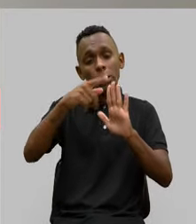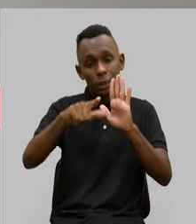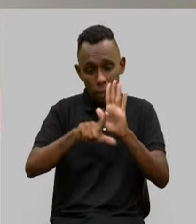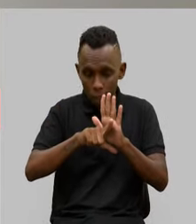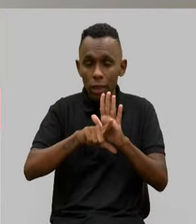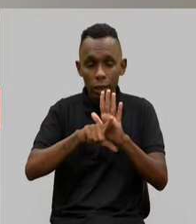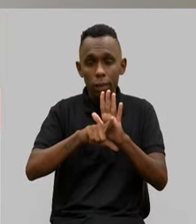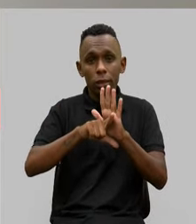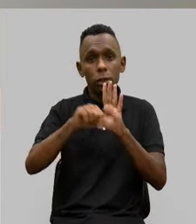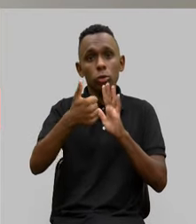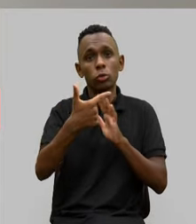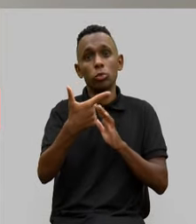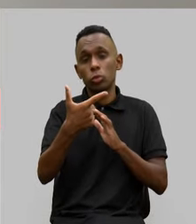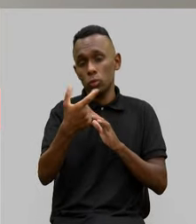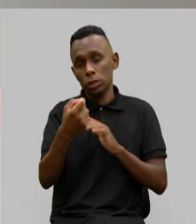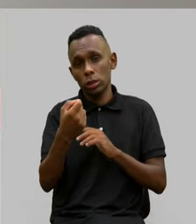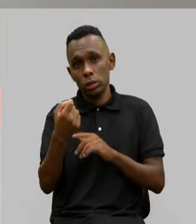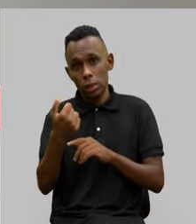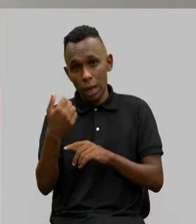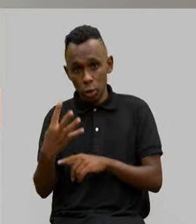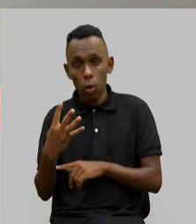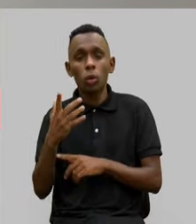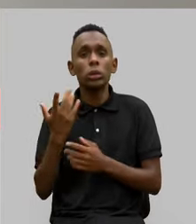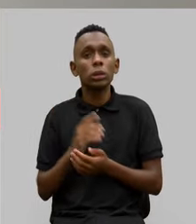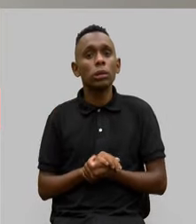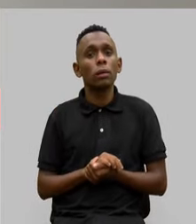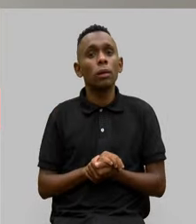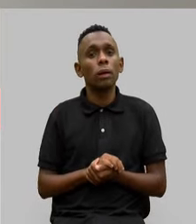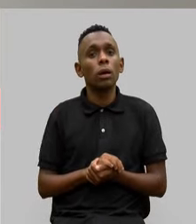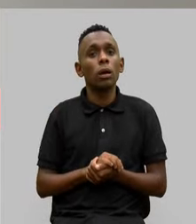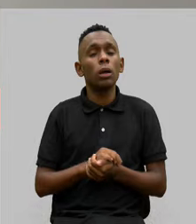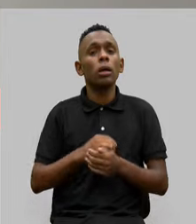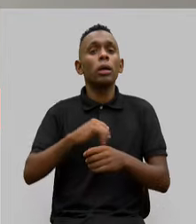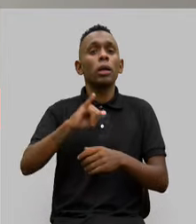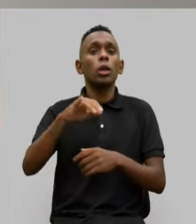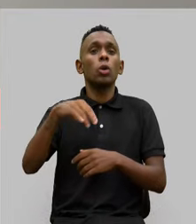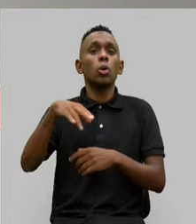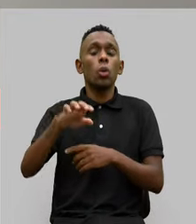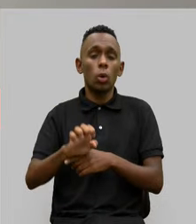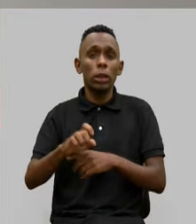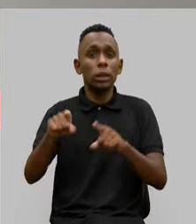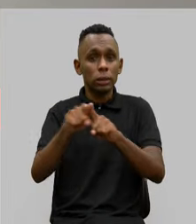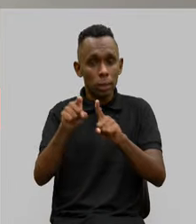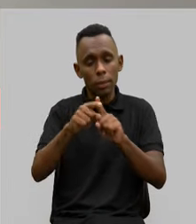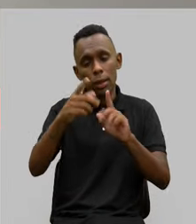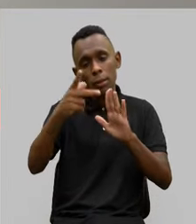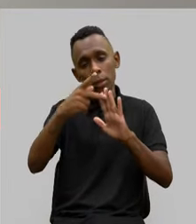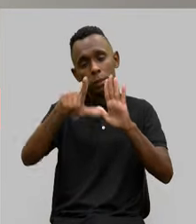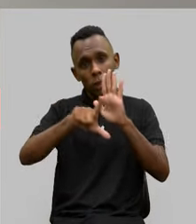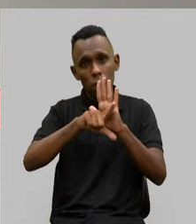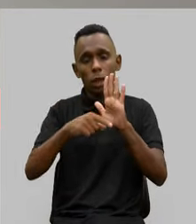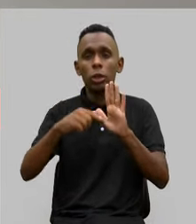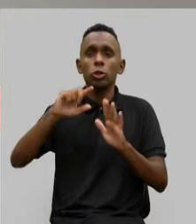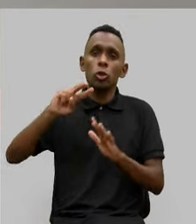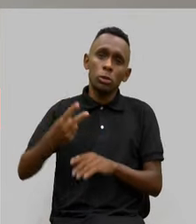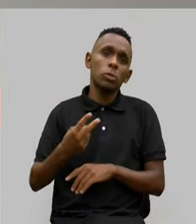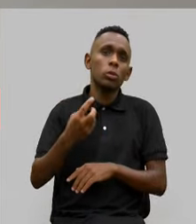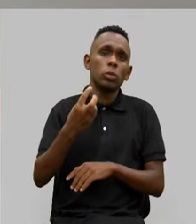depois no mesmo ano são todos no mesmo ano Deputado Ione Pinheiro apresentou o projeto de lei 2300